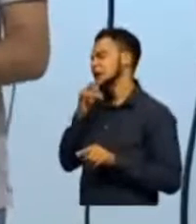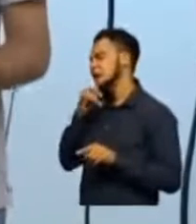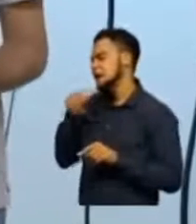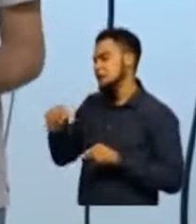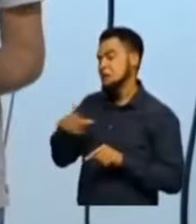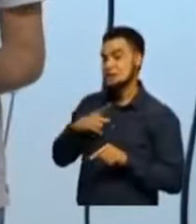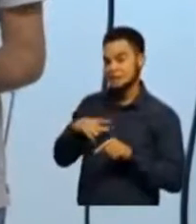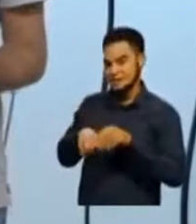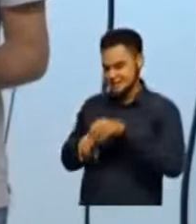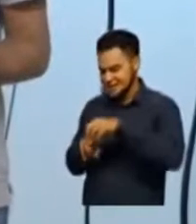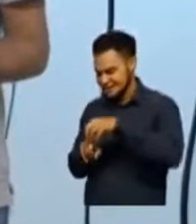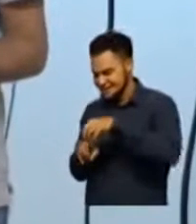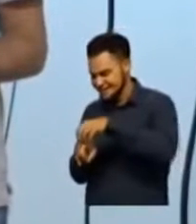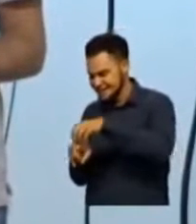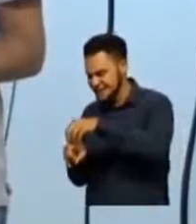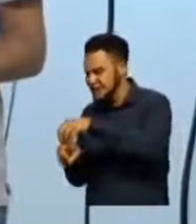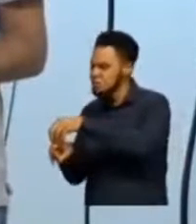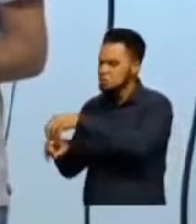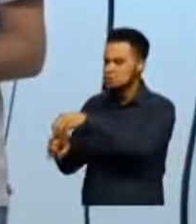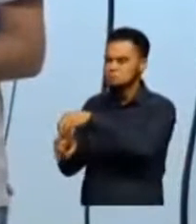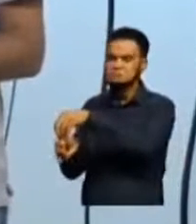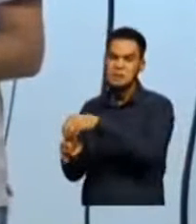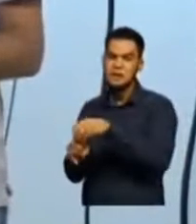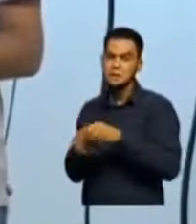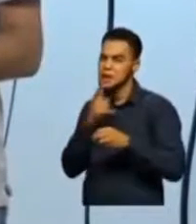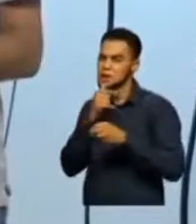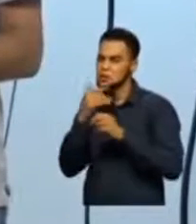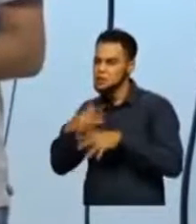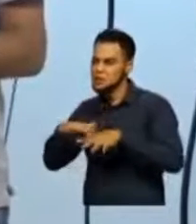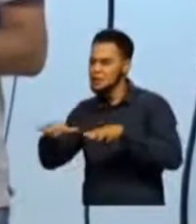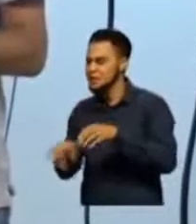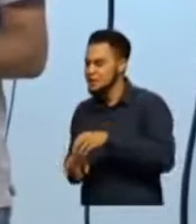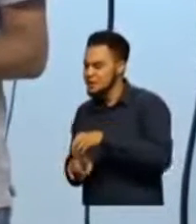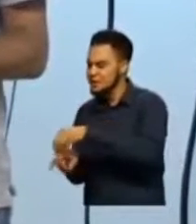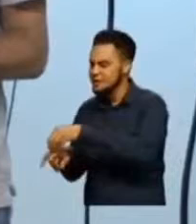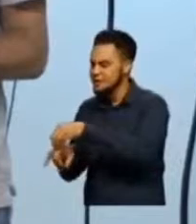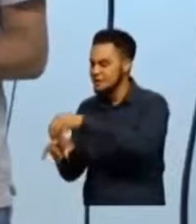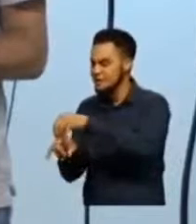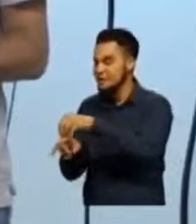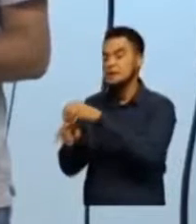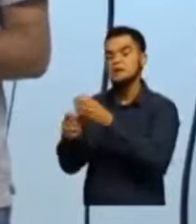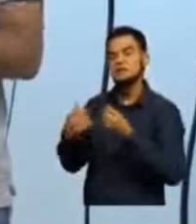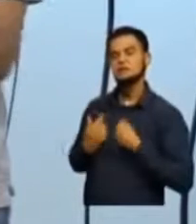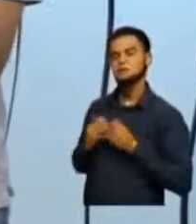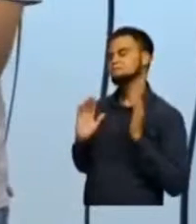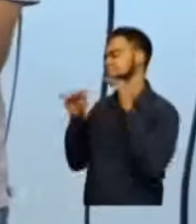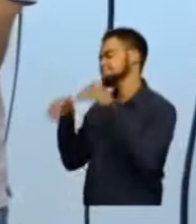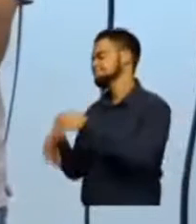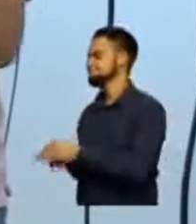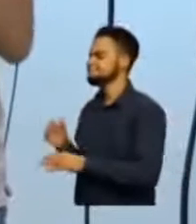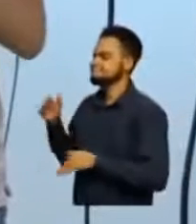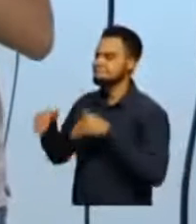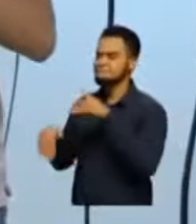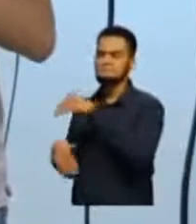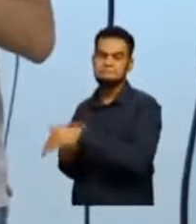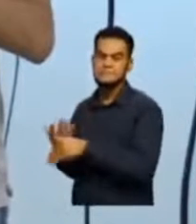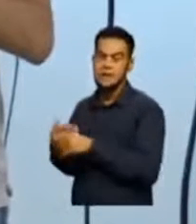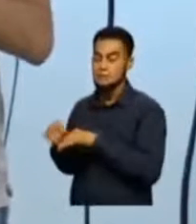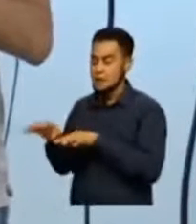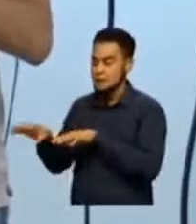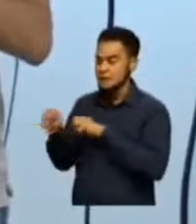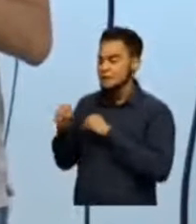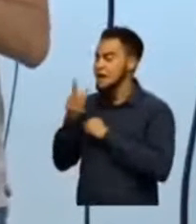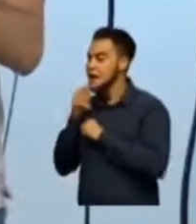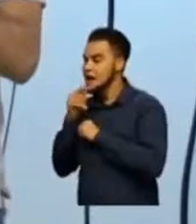onde está lá, obviamente, os caramujos. Essas larvas ficam, então, na água, e quando a gente entra em contato,